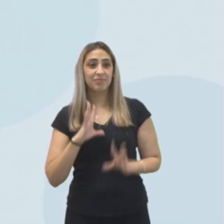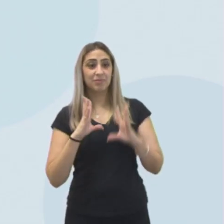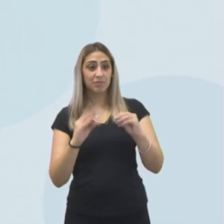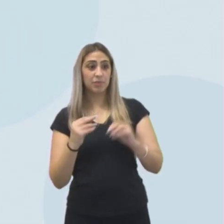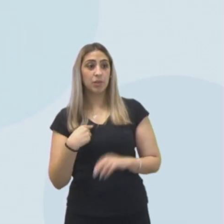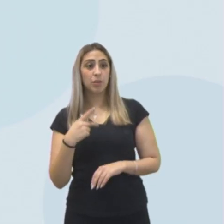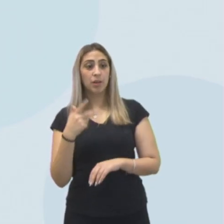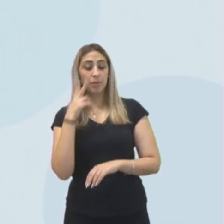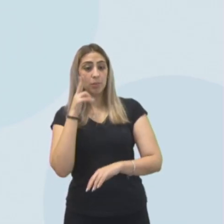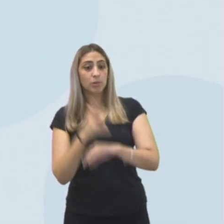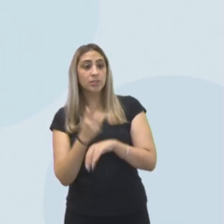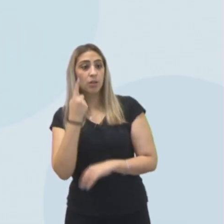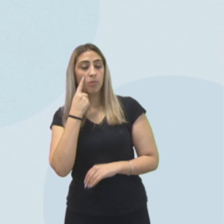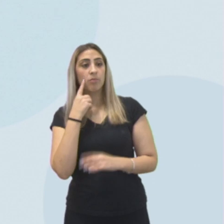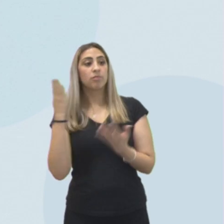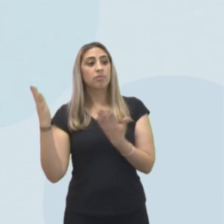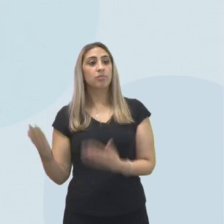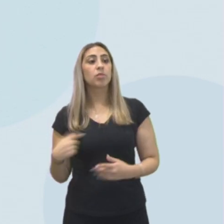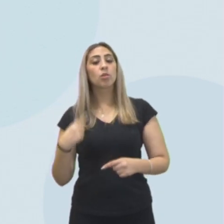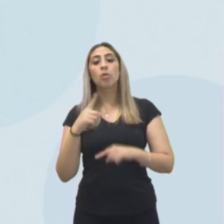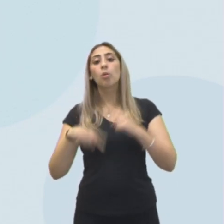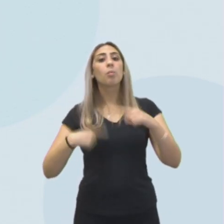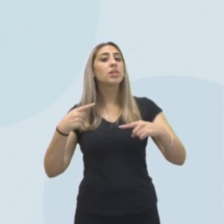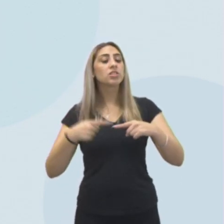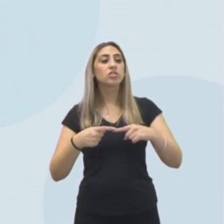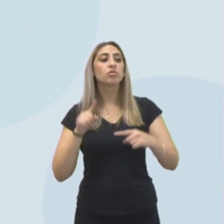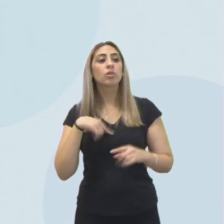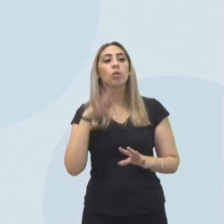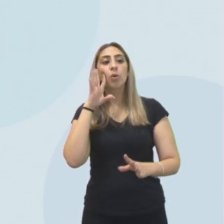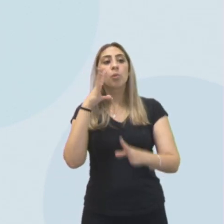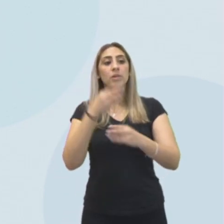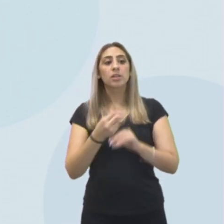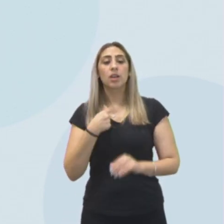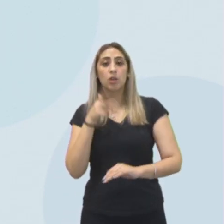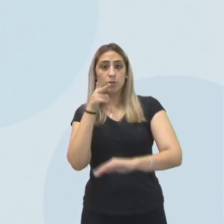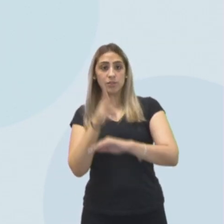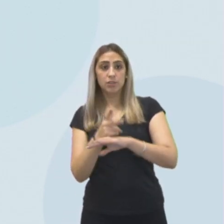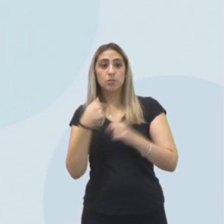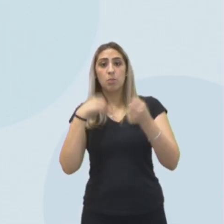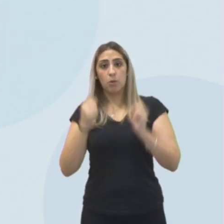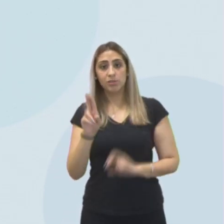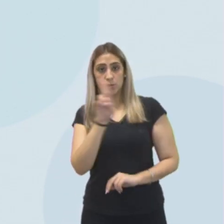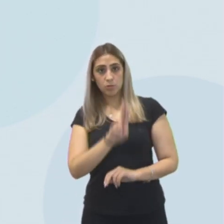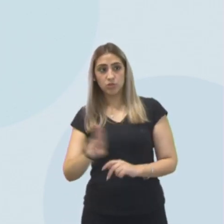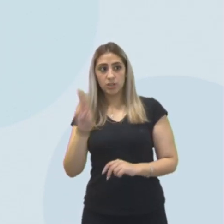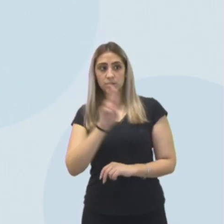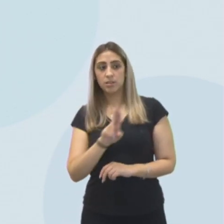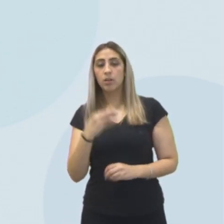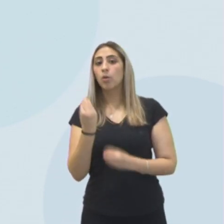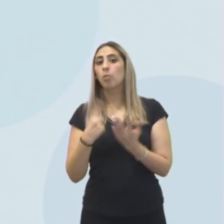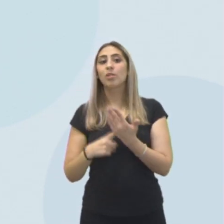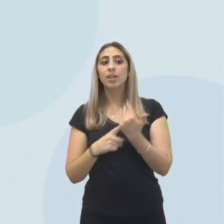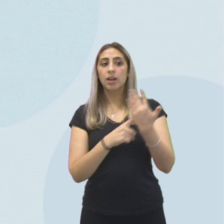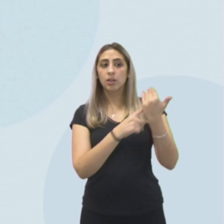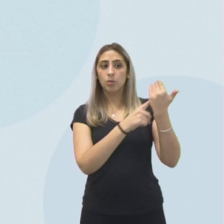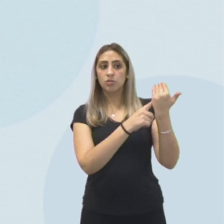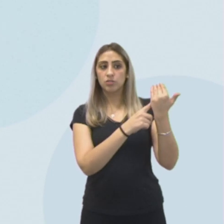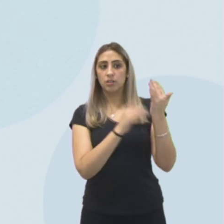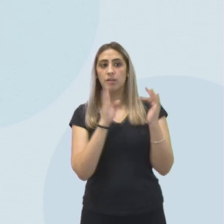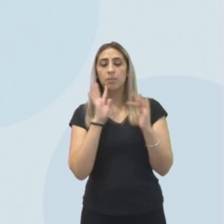Produção. Primeiro grande objetivo é compreender que os vídeos podem ser utilizados como tecnologias para